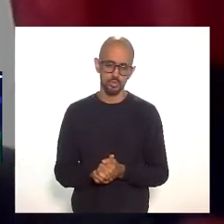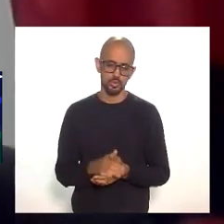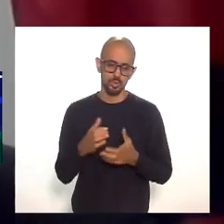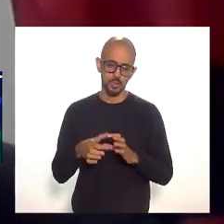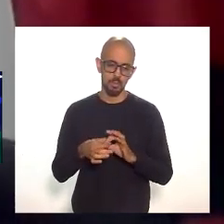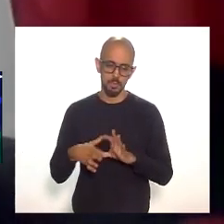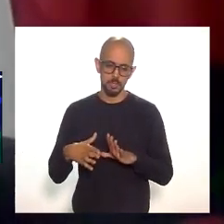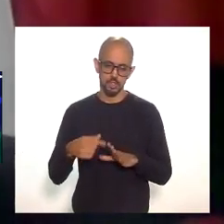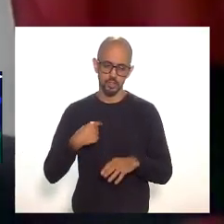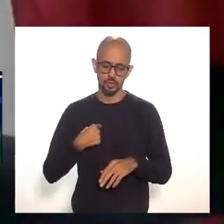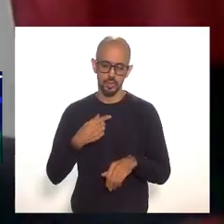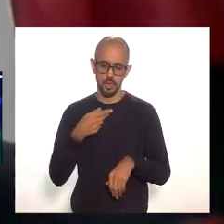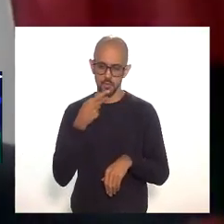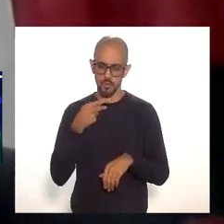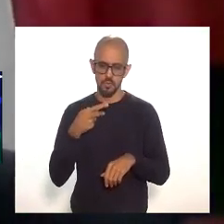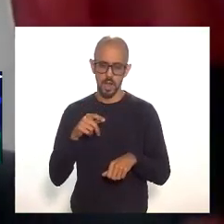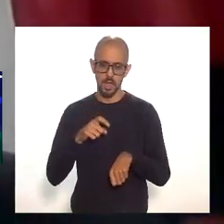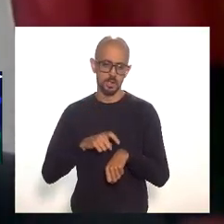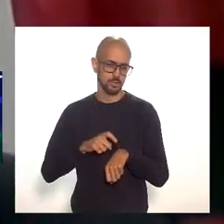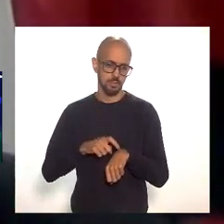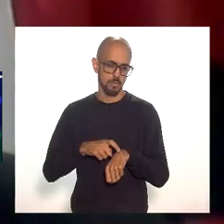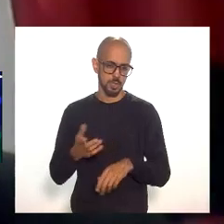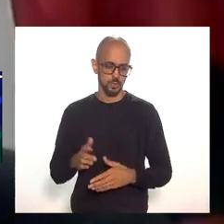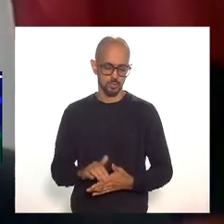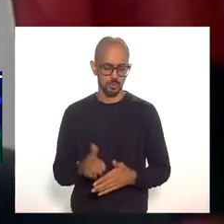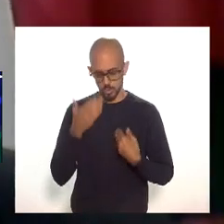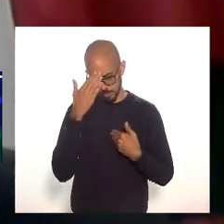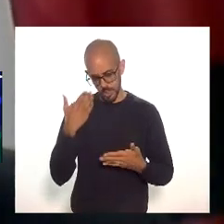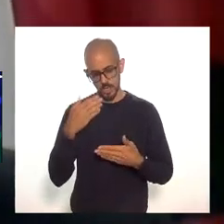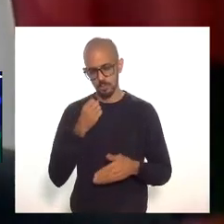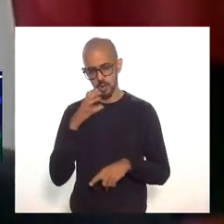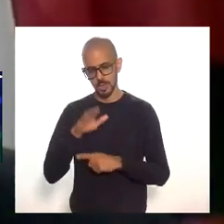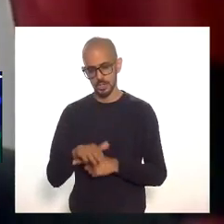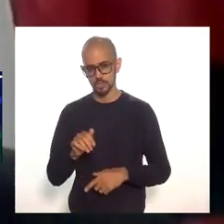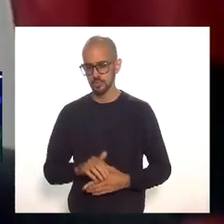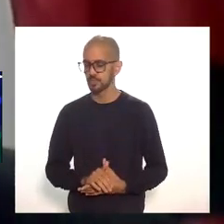permitido abordar essa questão nesse momento. Muito obrigado. Boa tarde a todos.